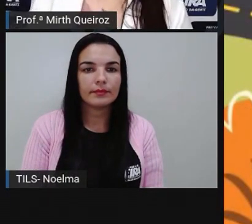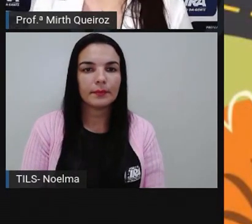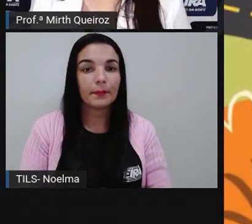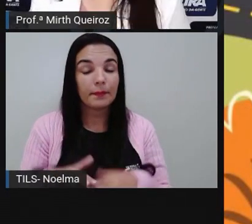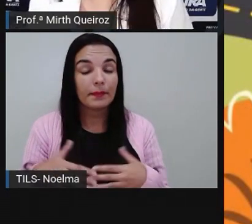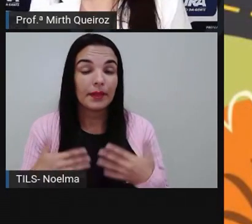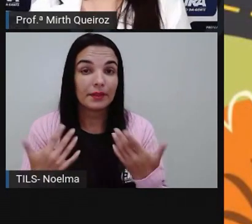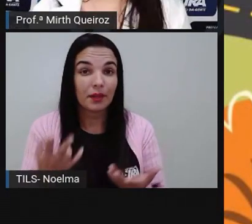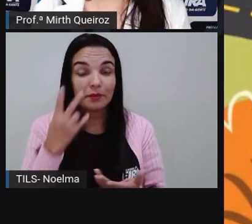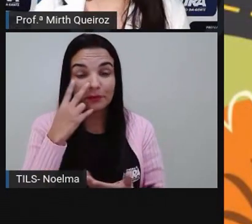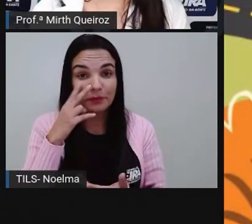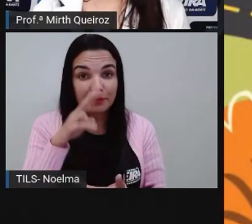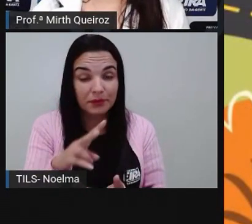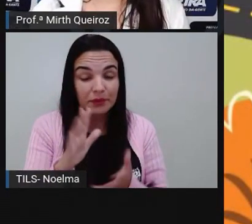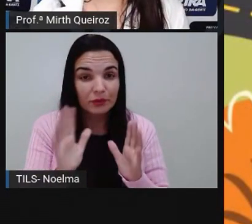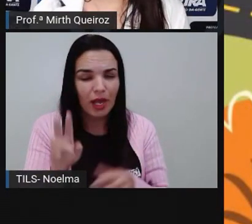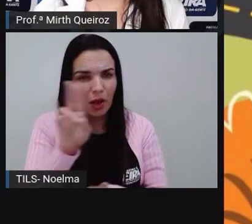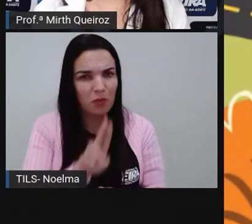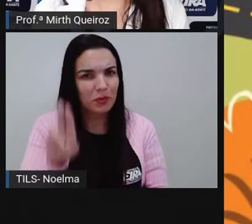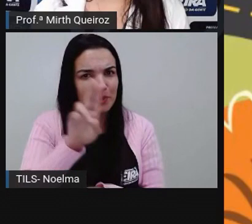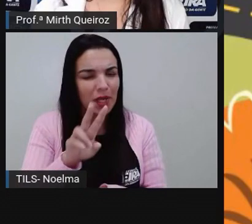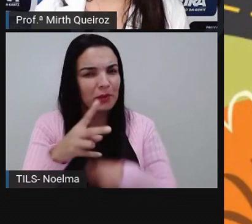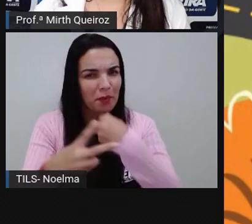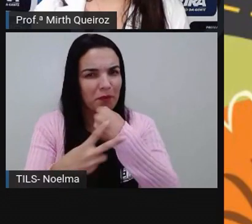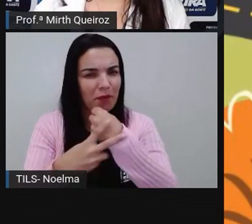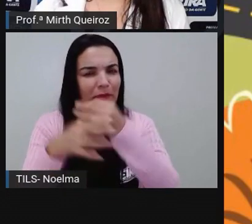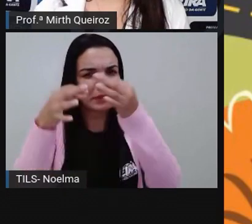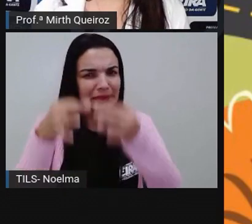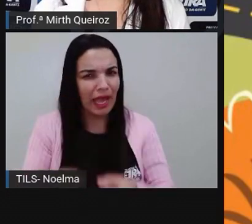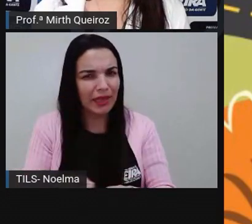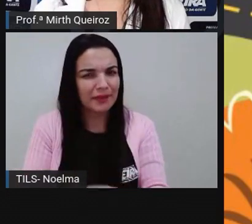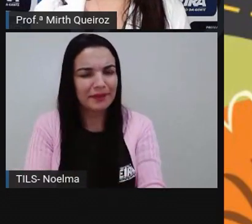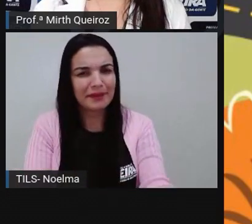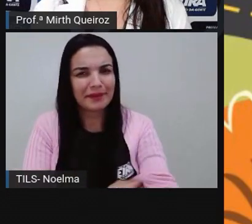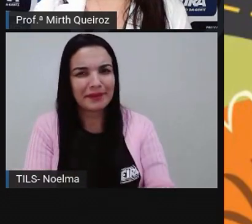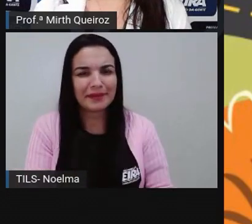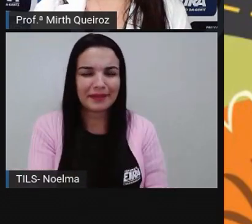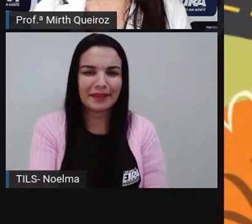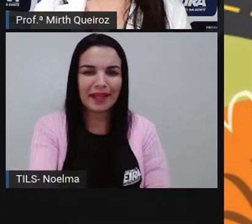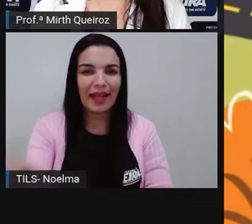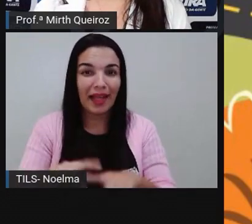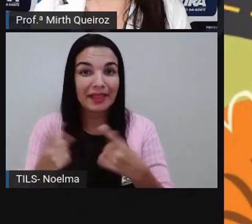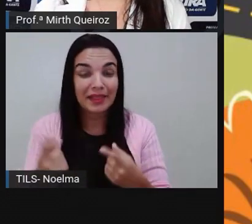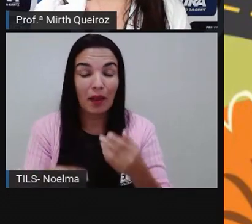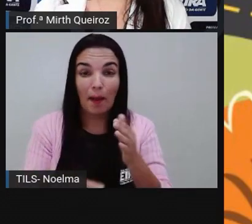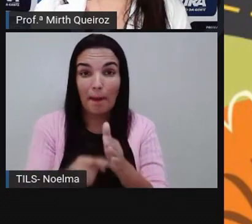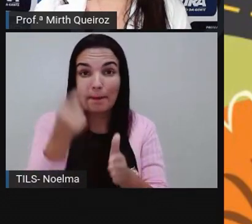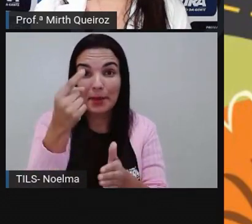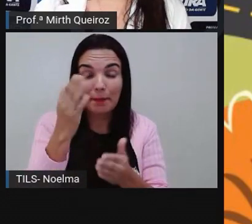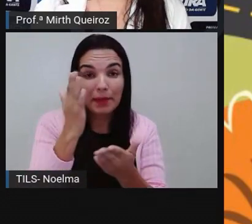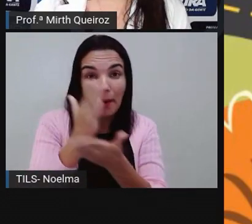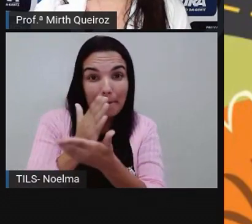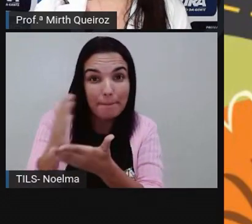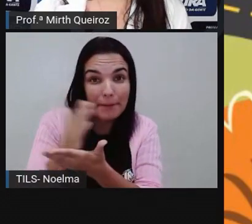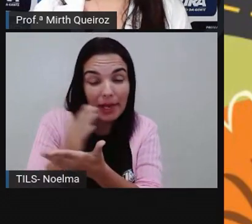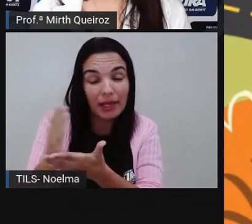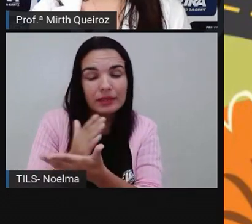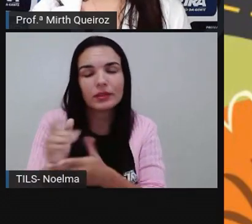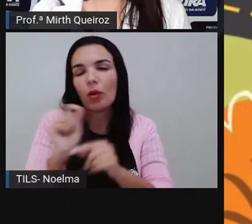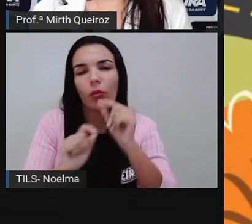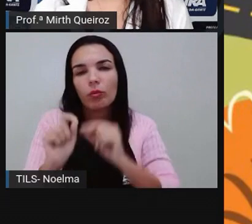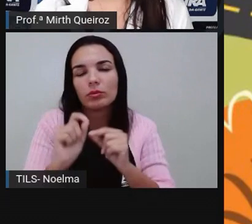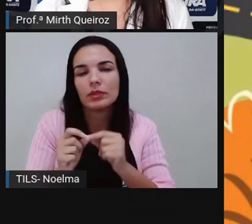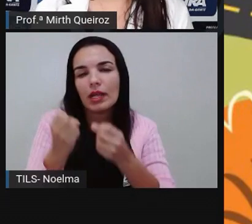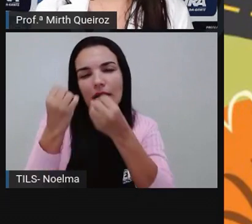E aí, vocês têm utilizado os verbos corretos, né? Então, aí, essa primeira parte só foi,